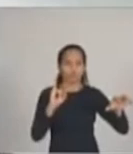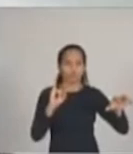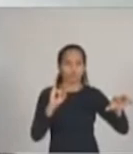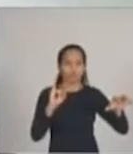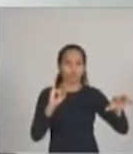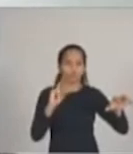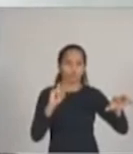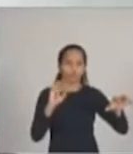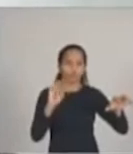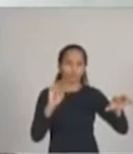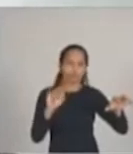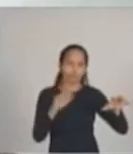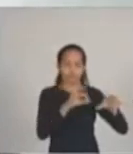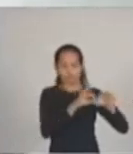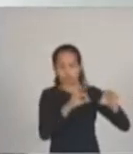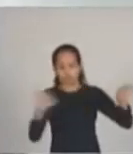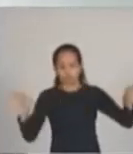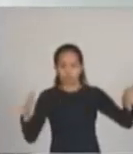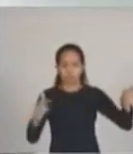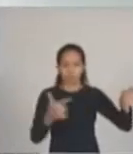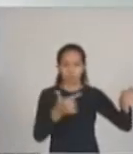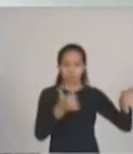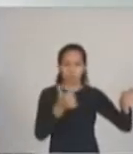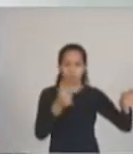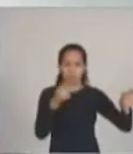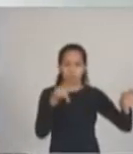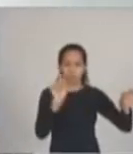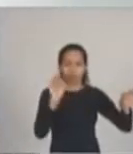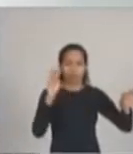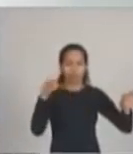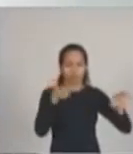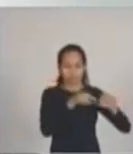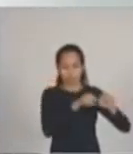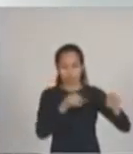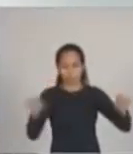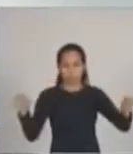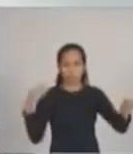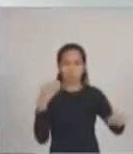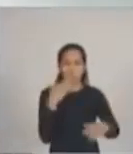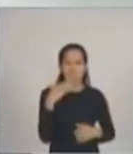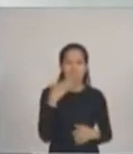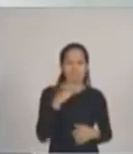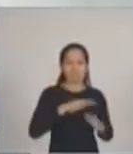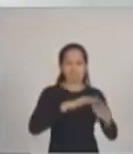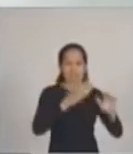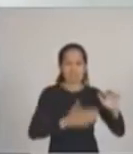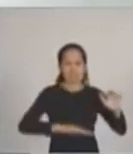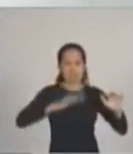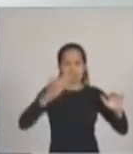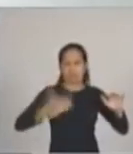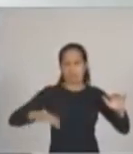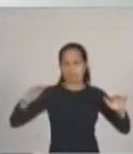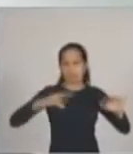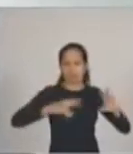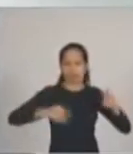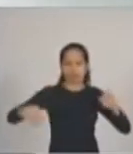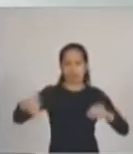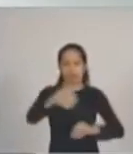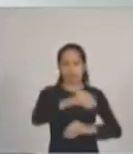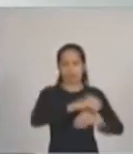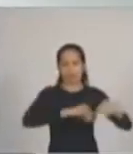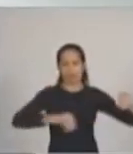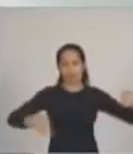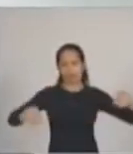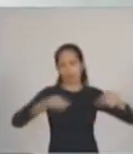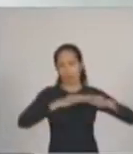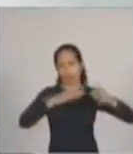aí 12 quilômetros. Infelizmente, a via está em péssimas condições, muitos buracos, terra solta,